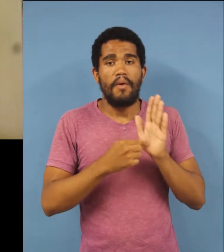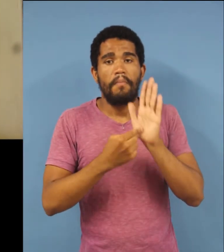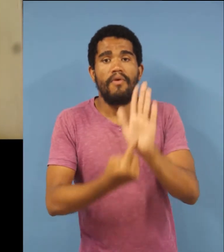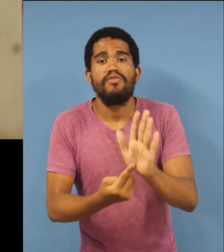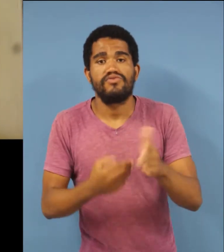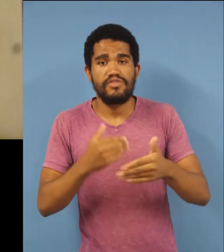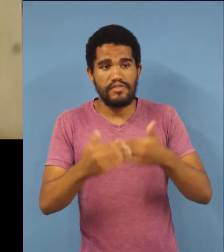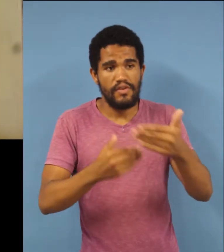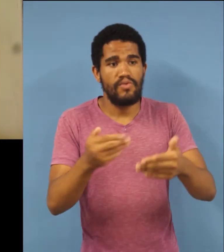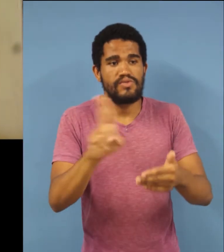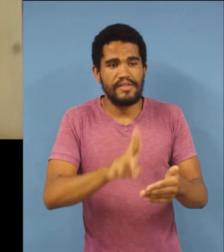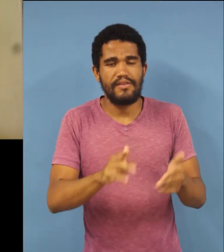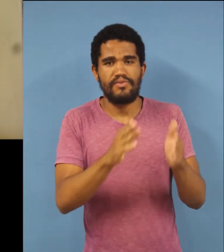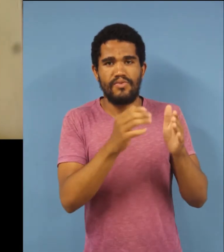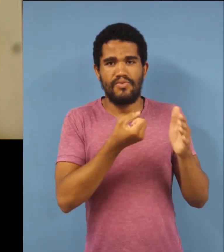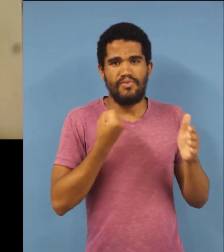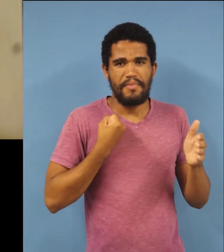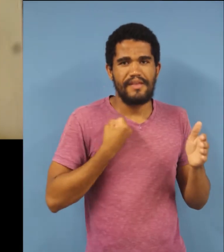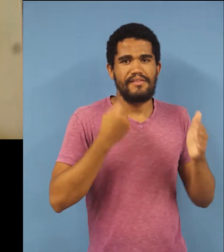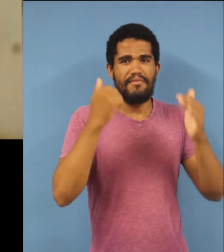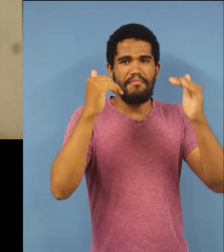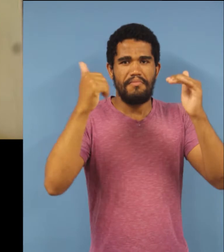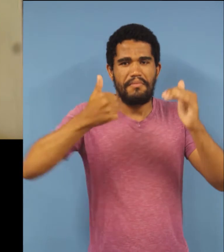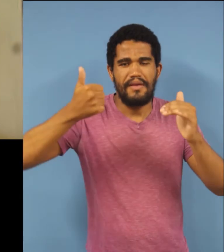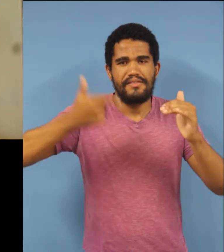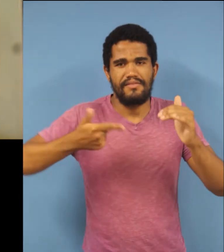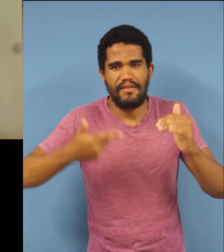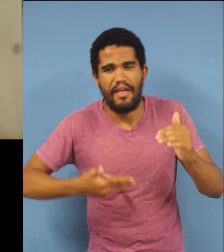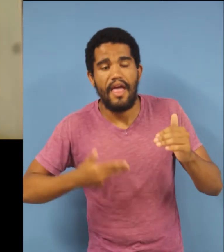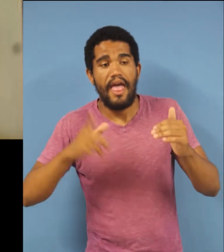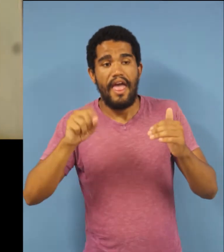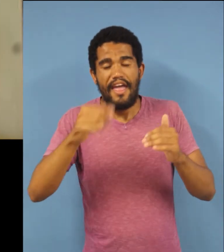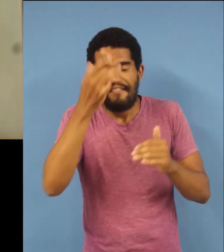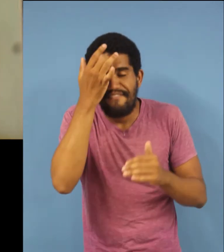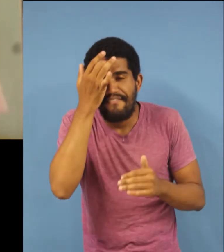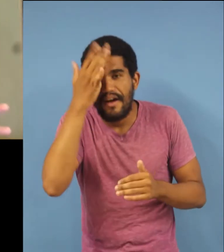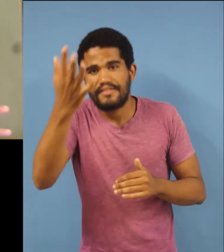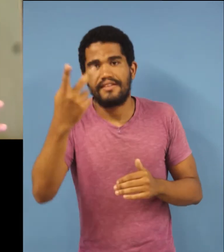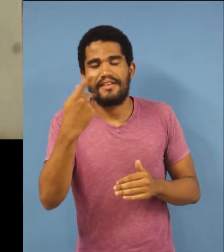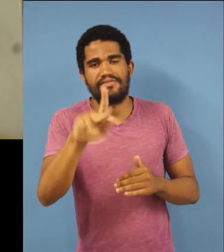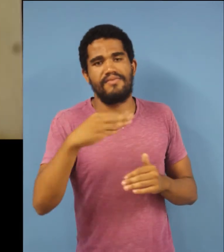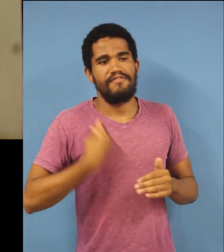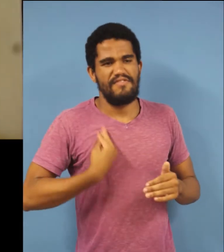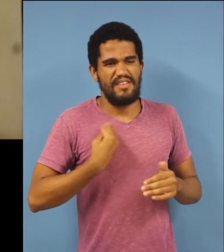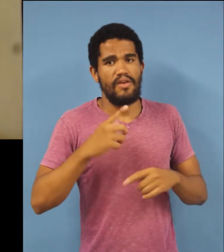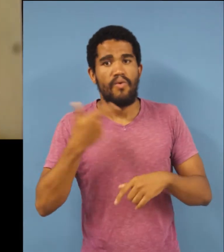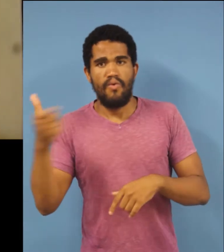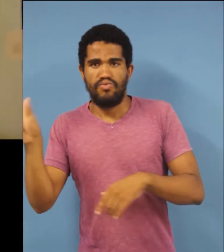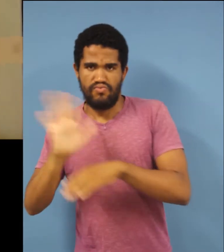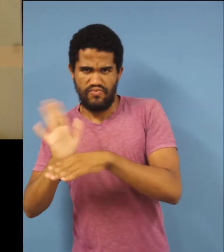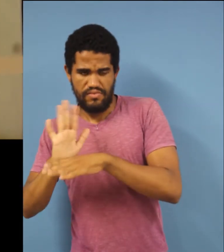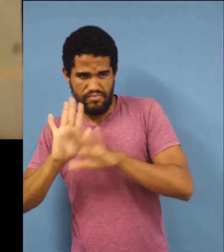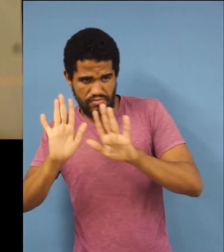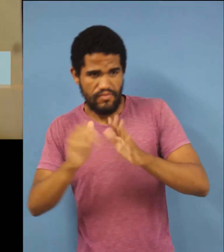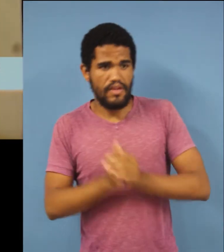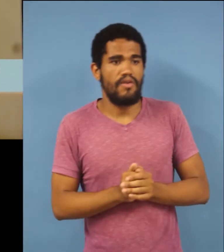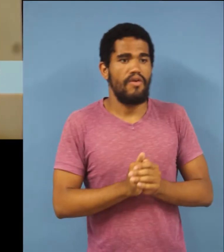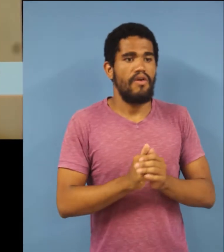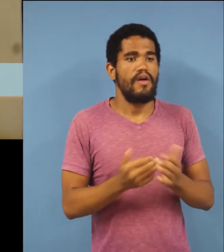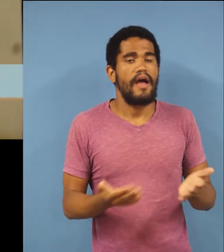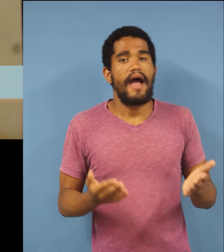o desenvolvimento por enumeração. Então, assim, é uma forma de facilitar horrores a vida de vocês. Conectivos de causa e